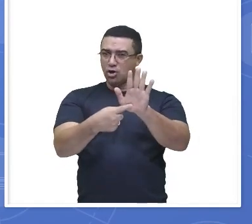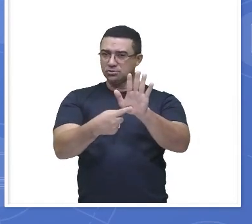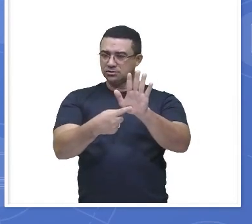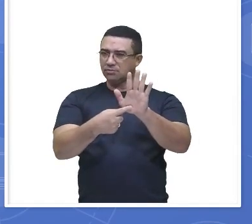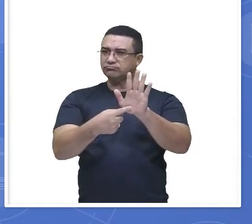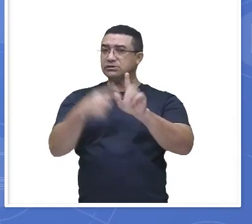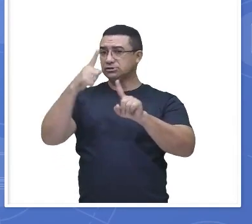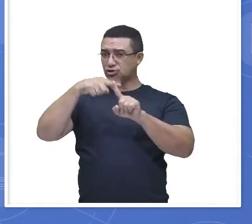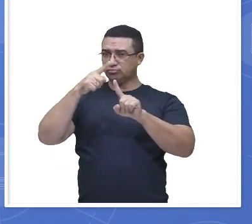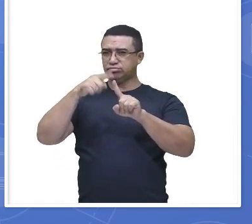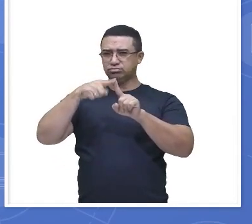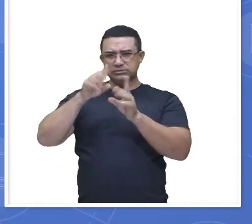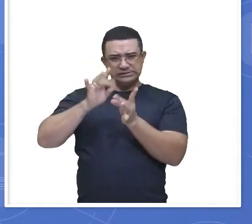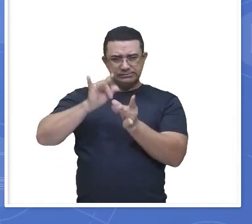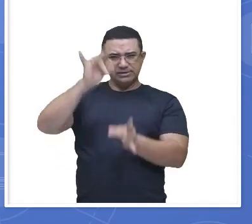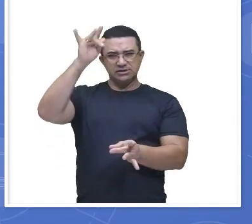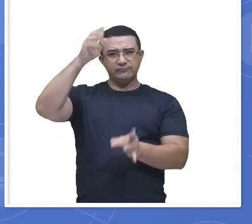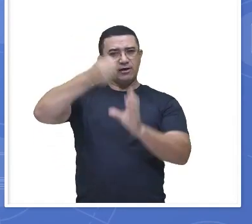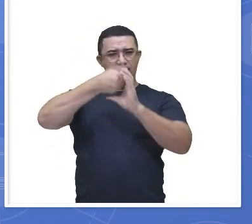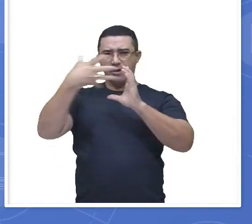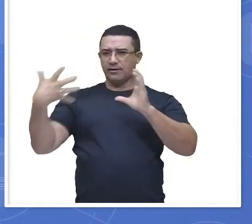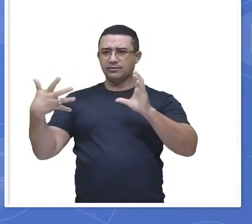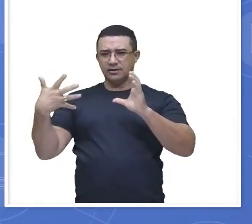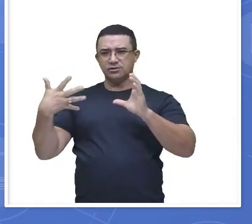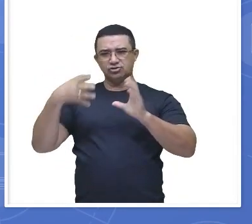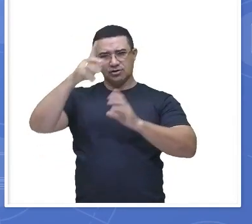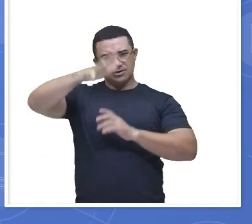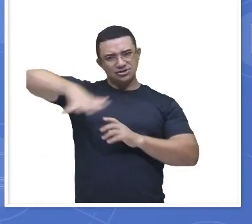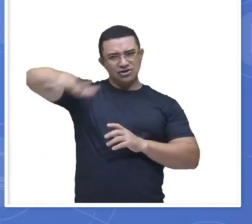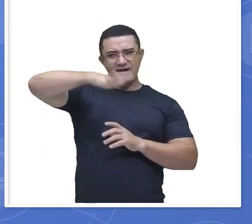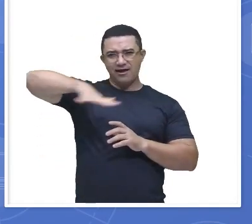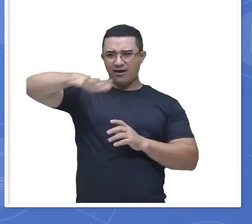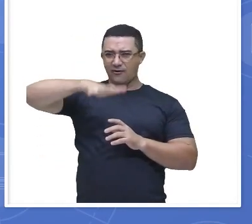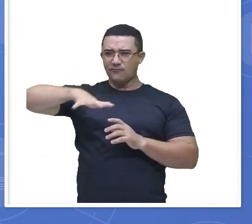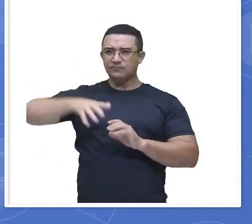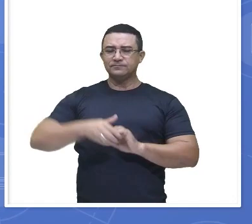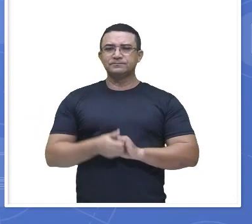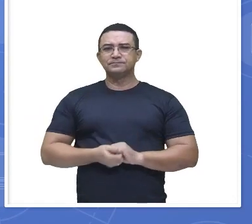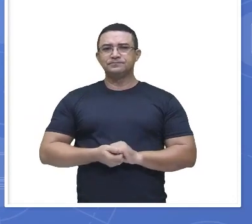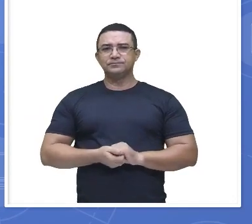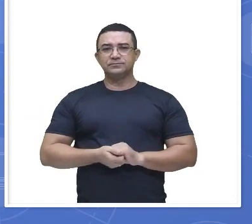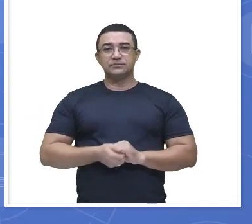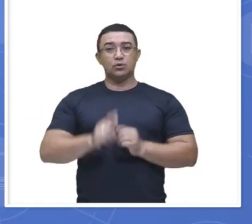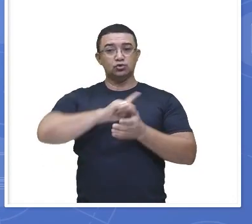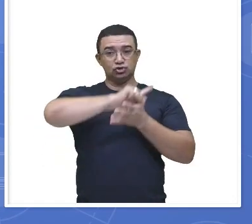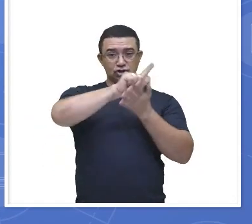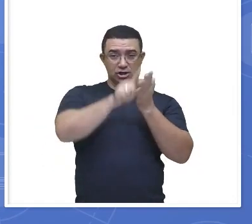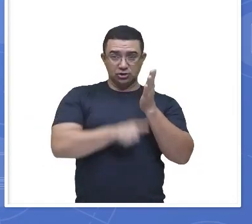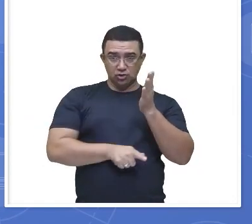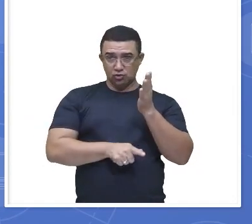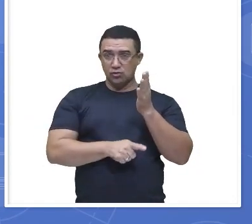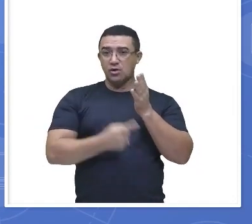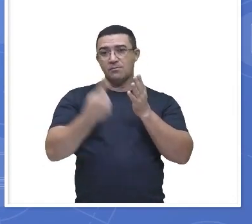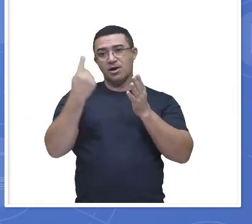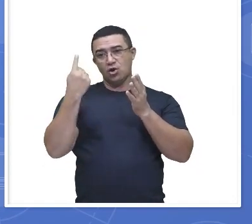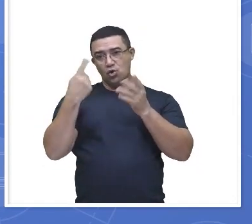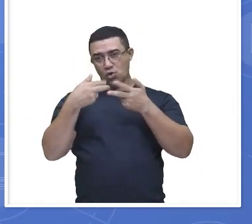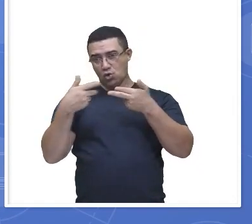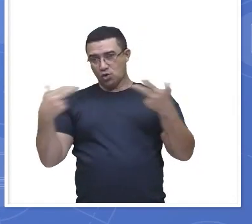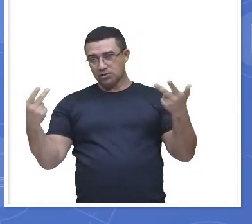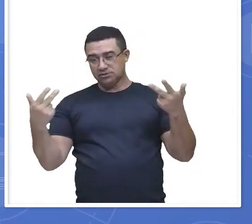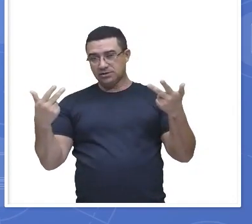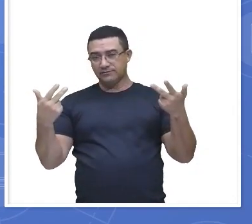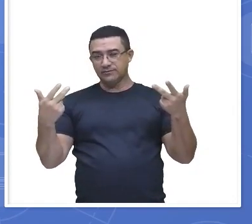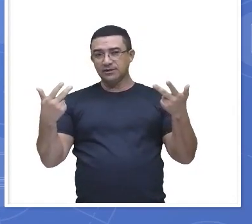específicos, tá bom? Que são as características gerais, beleza? Então, gênero textual é alguma coisa, tipo textual é uma